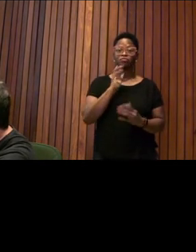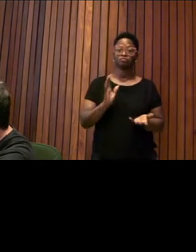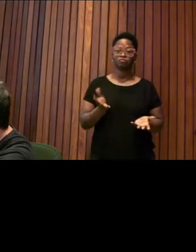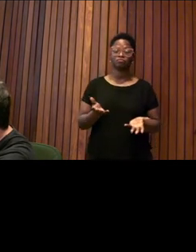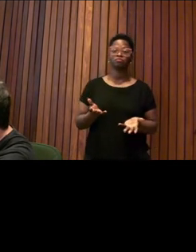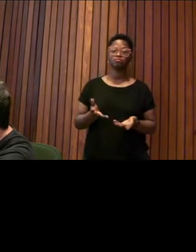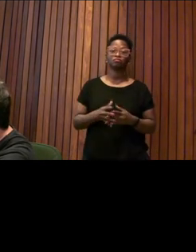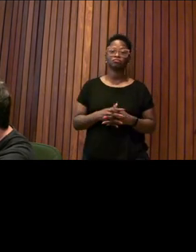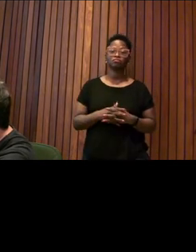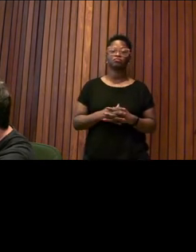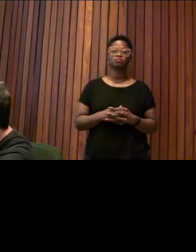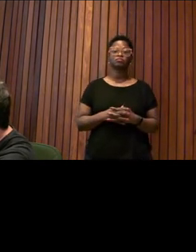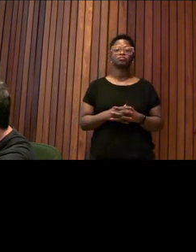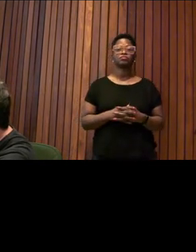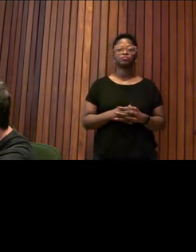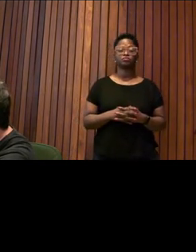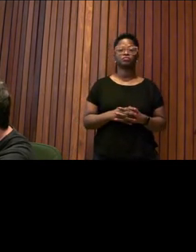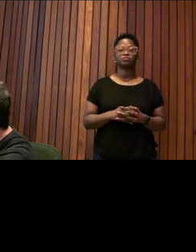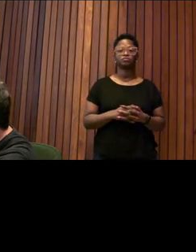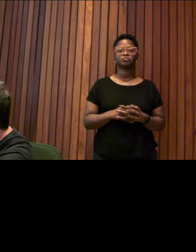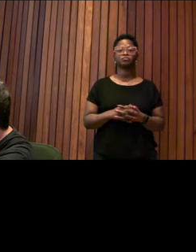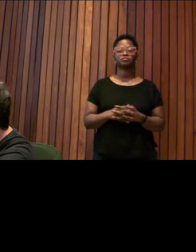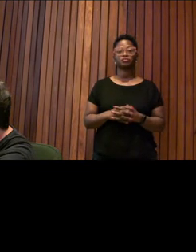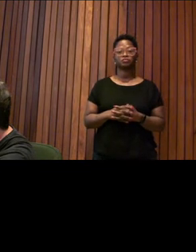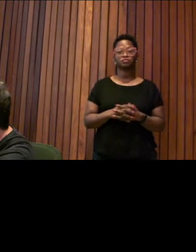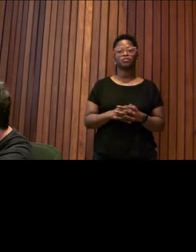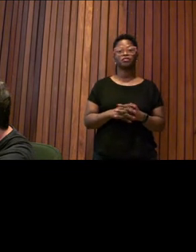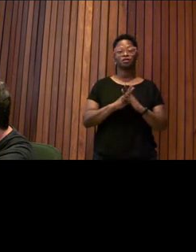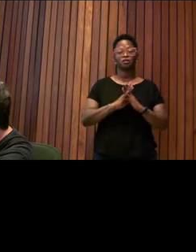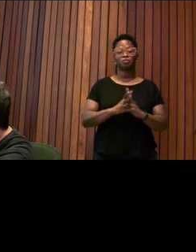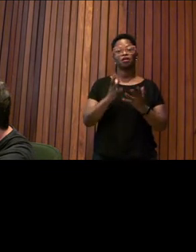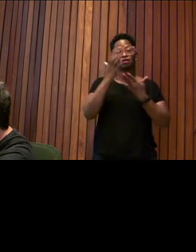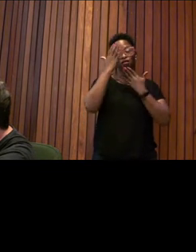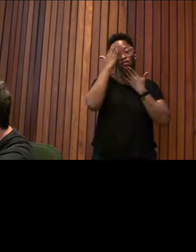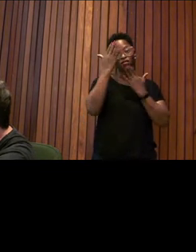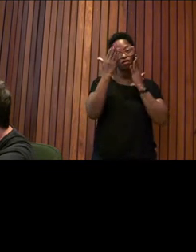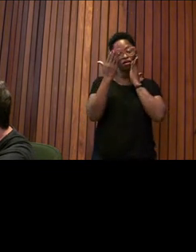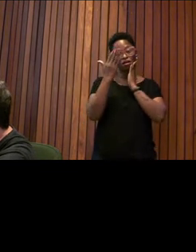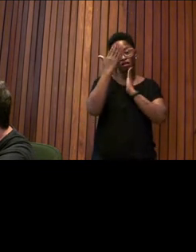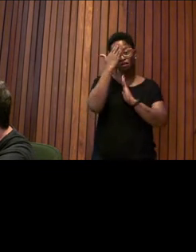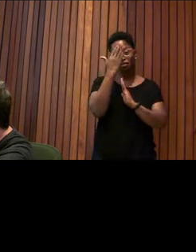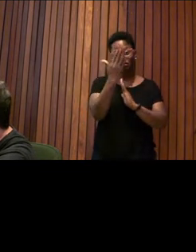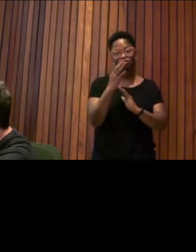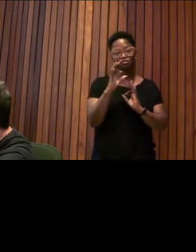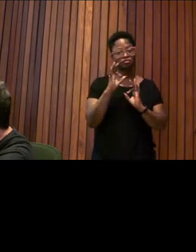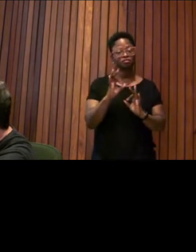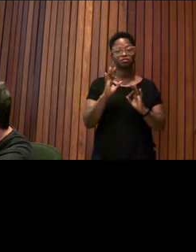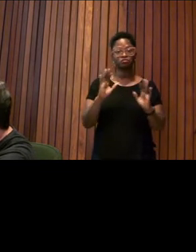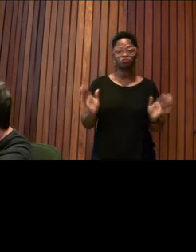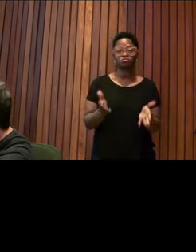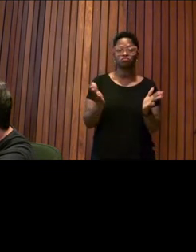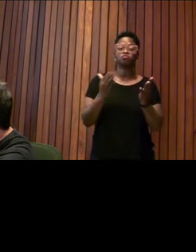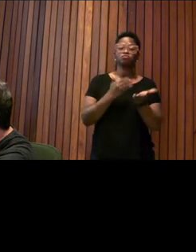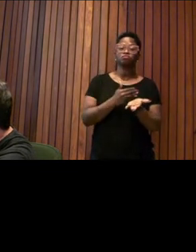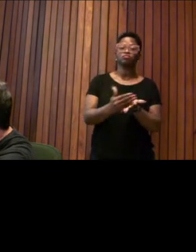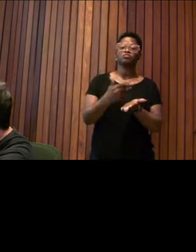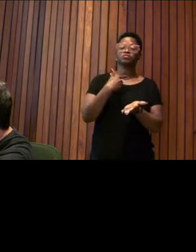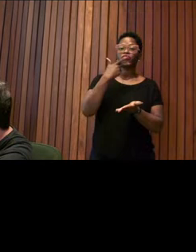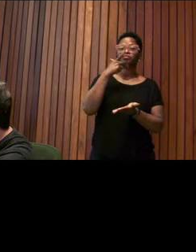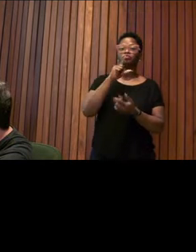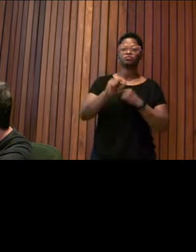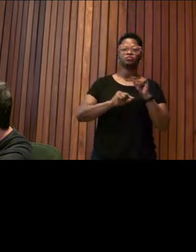isso. Mas, assim, brincadeira da parte, quero agradecer muitíssimo, assim, essa iniciativa, né? E ressaltar,